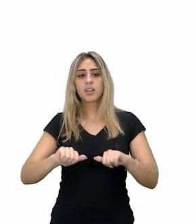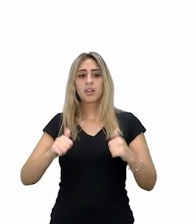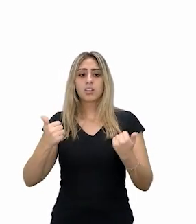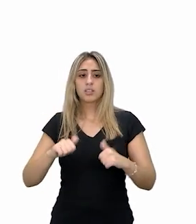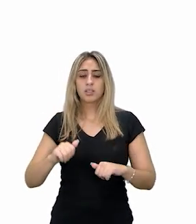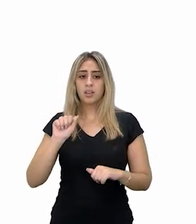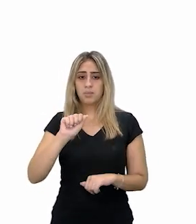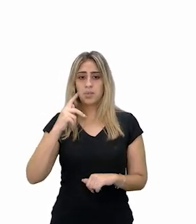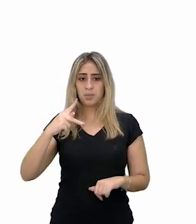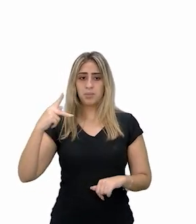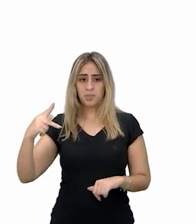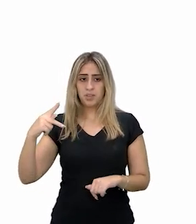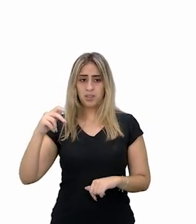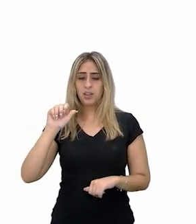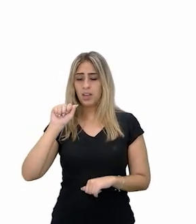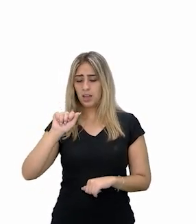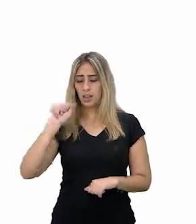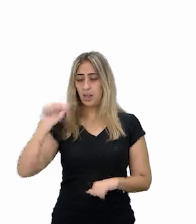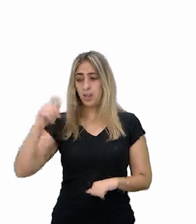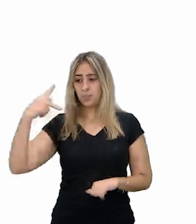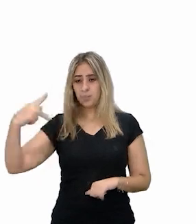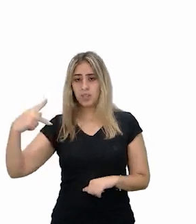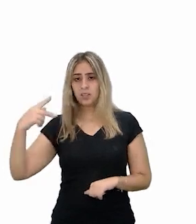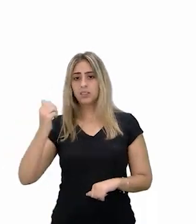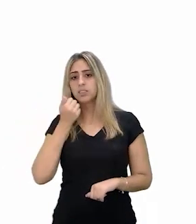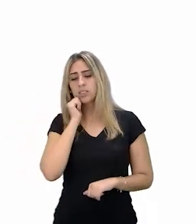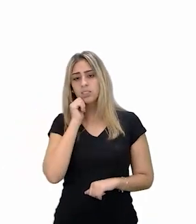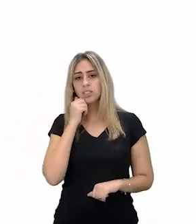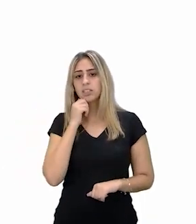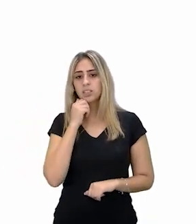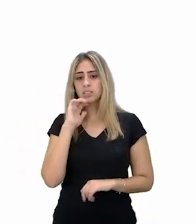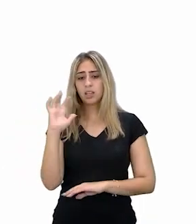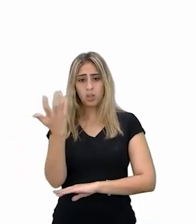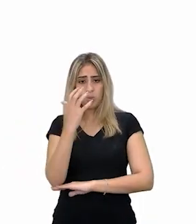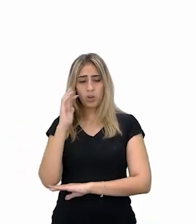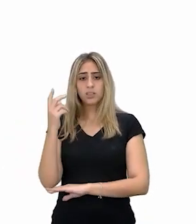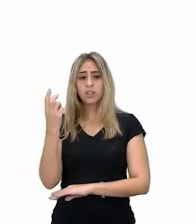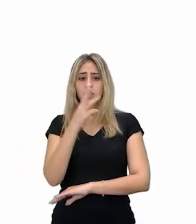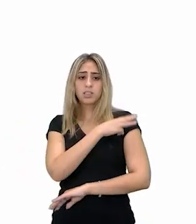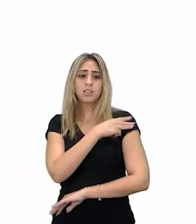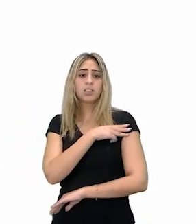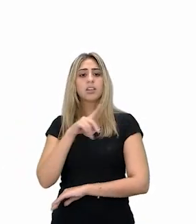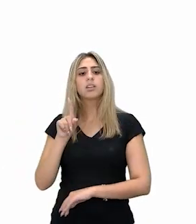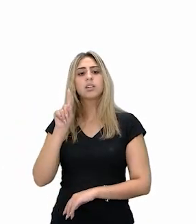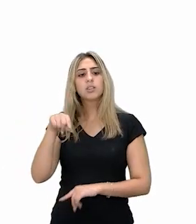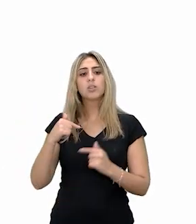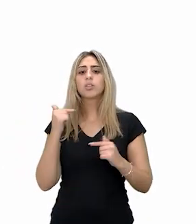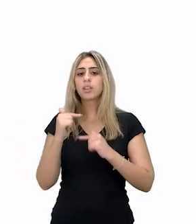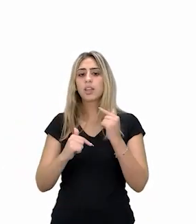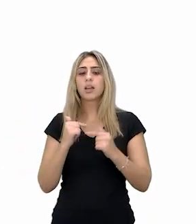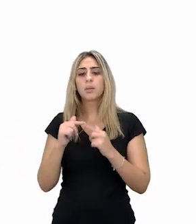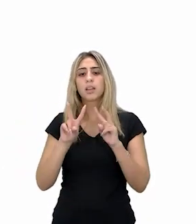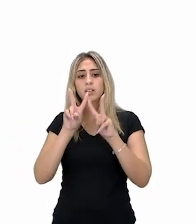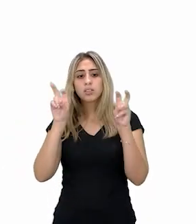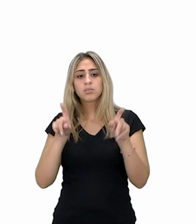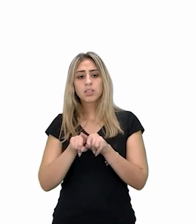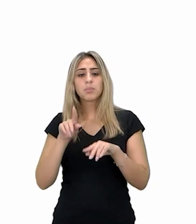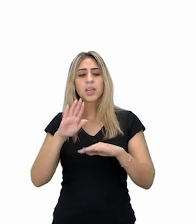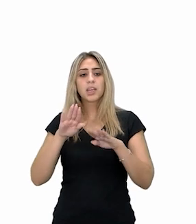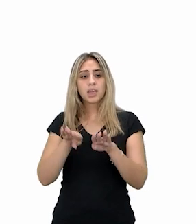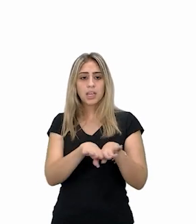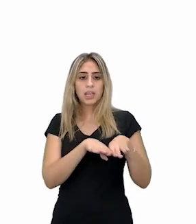na AAP, desculpa, lá de Ciências da Natureza para a terceira série, trabalha a questão do